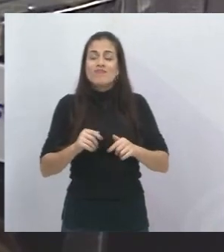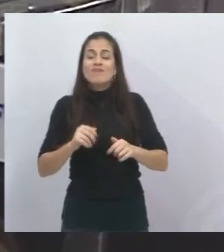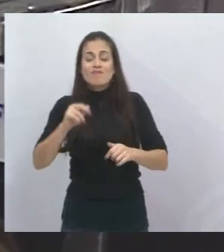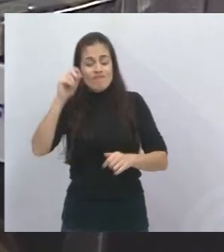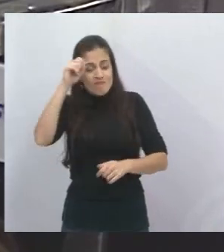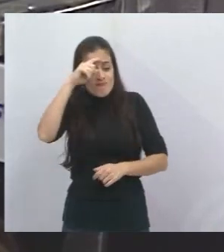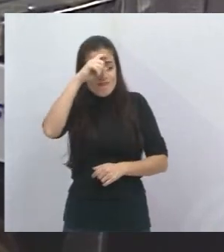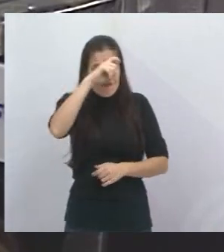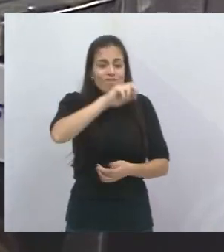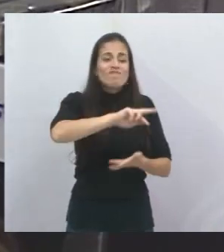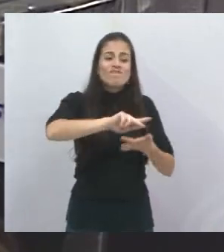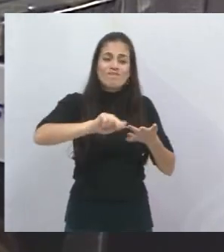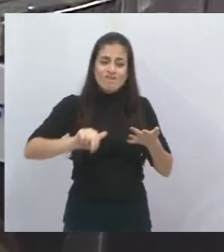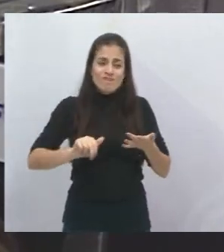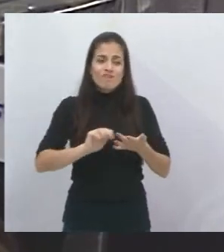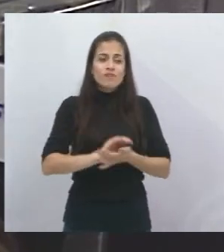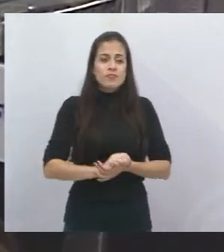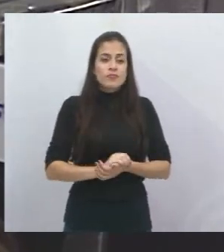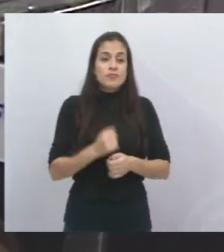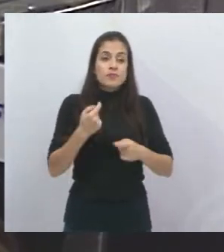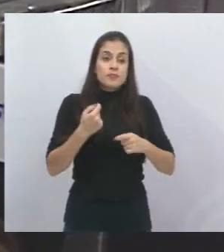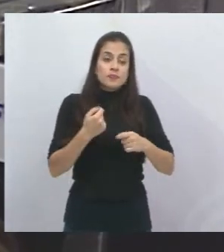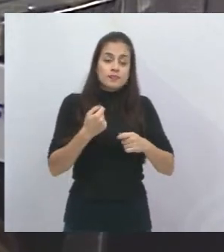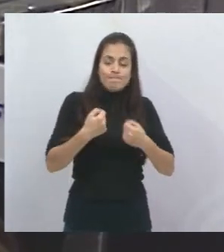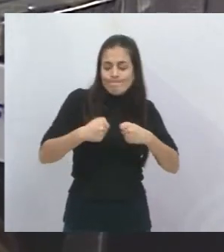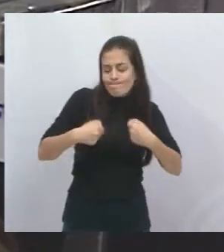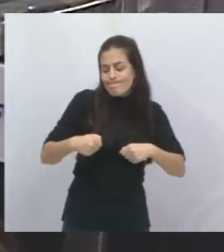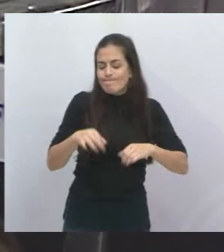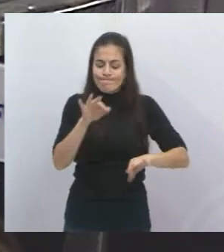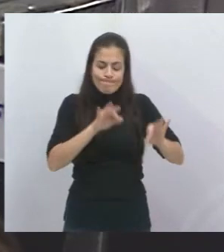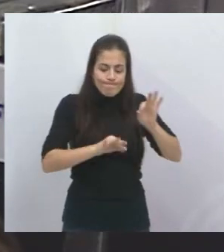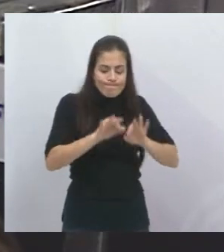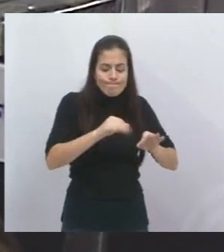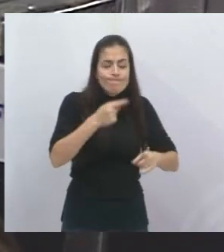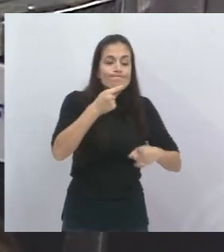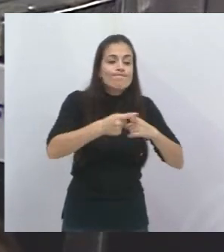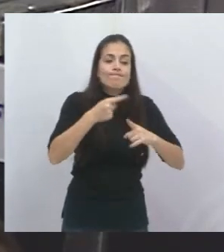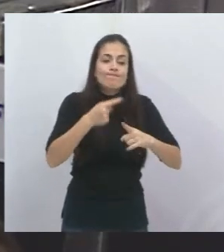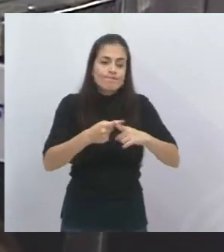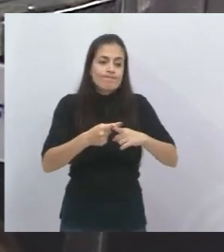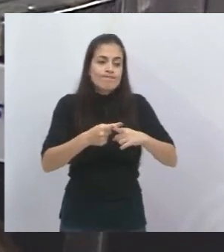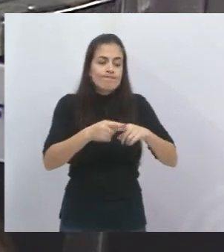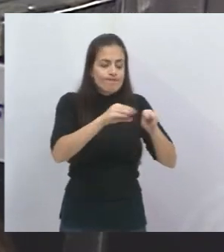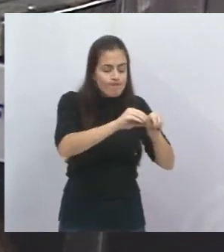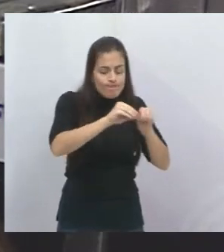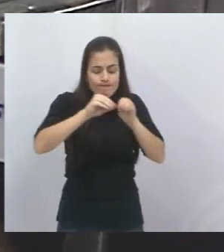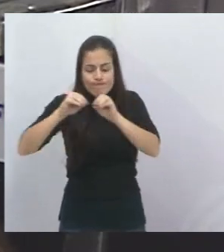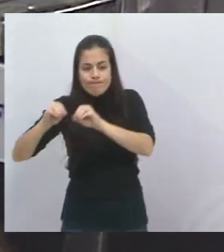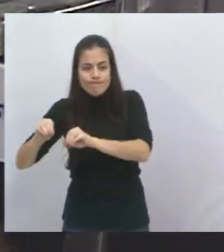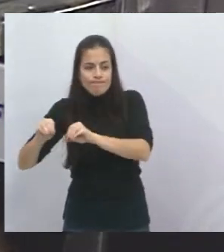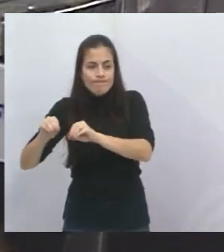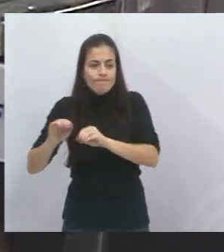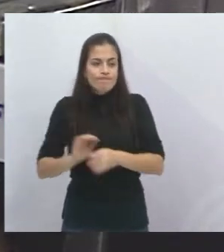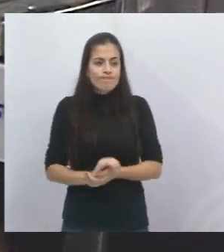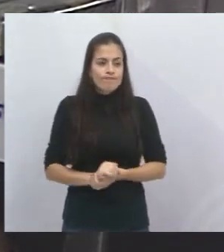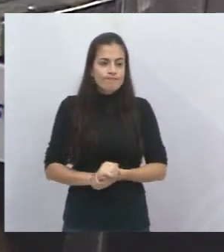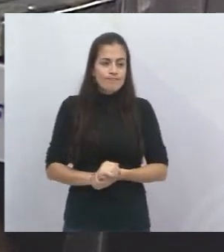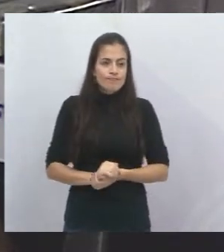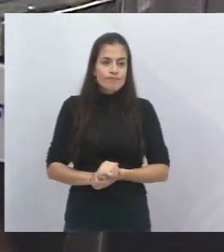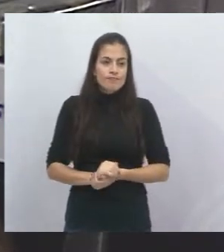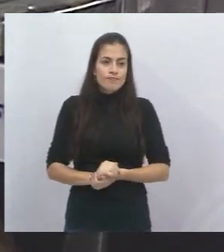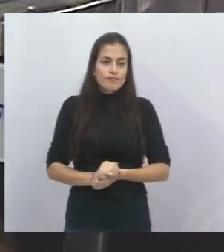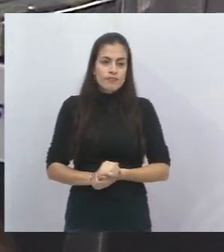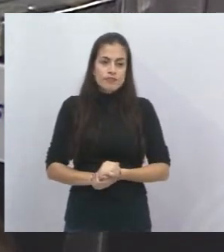puxa de um lado, você tem que justificar o porquê, porque você está descobrindo o outro. Então, pastor, eu quero